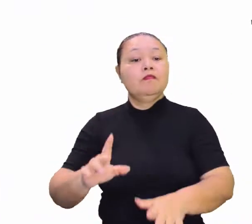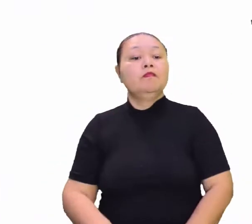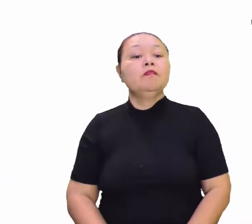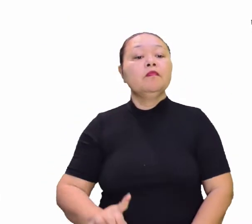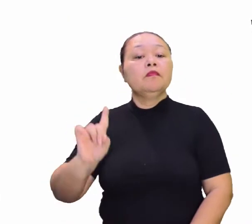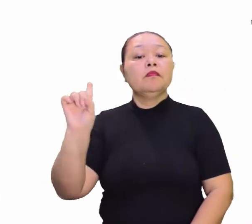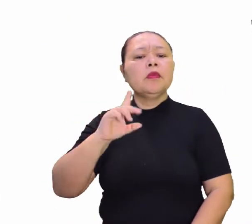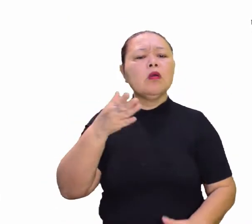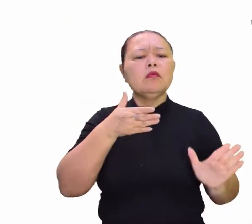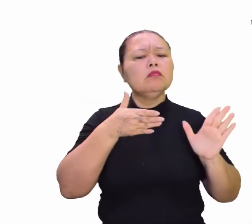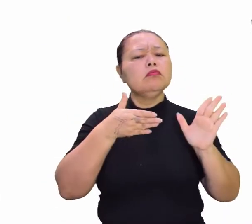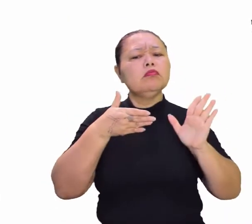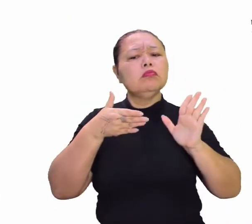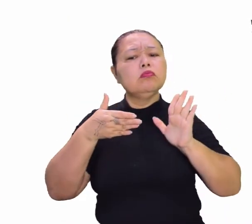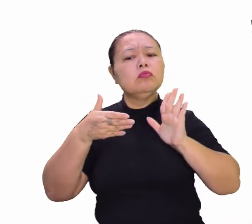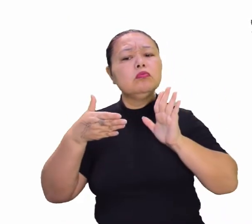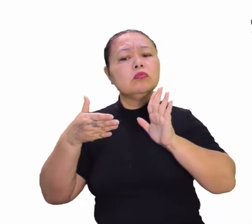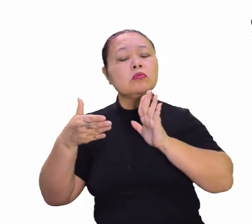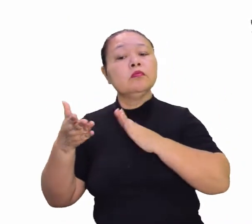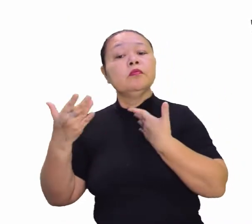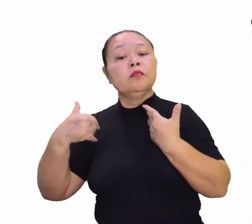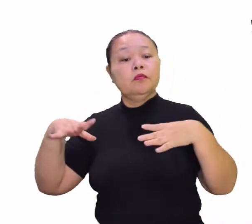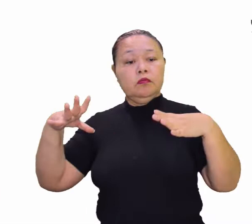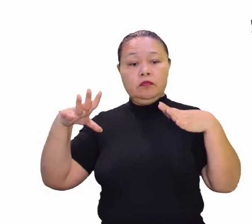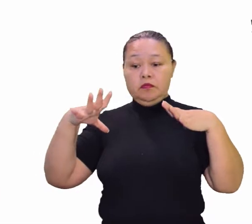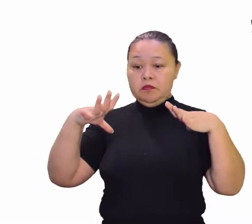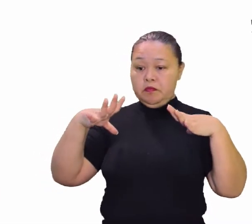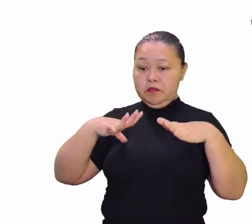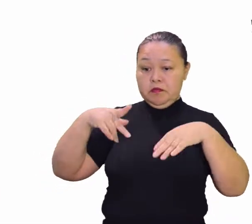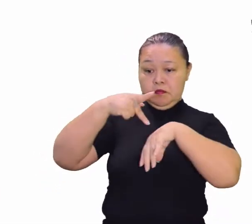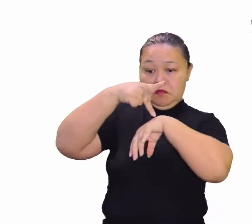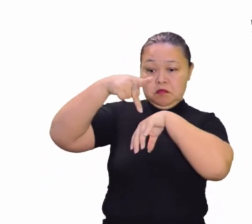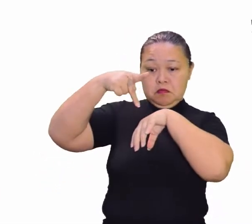Durante todo esse período, as metrópoles